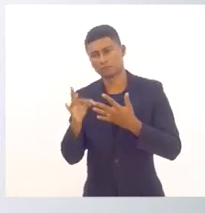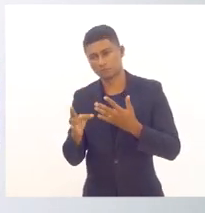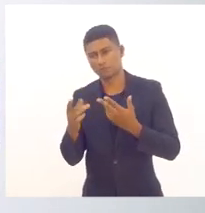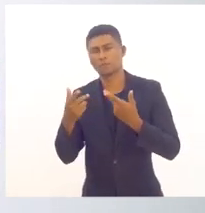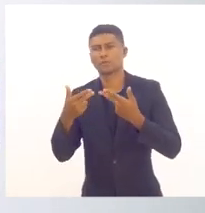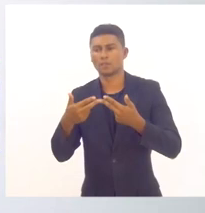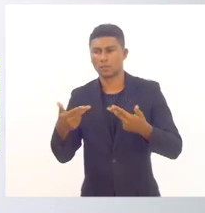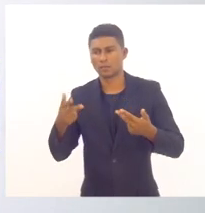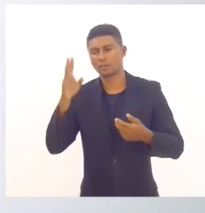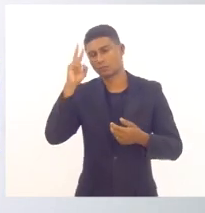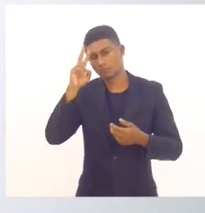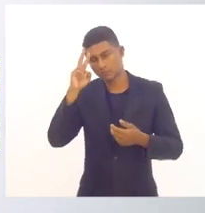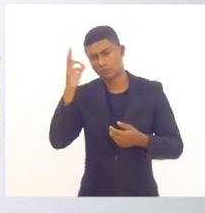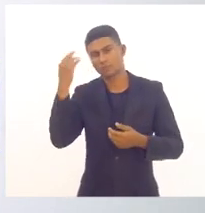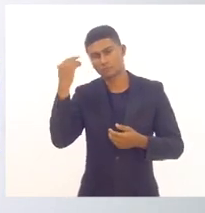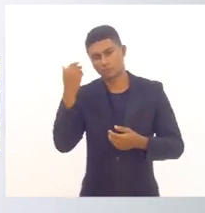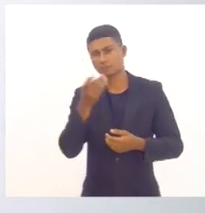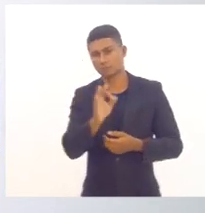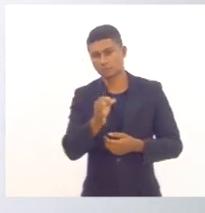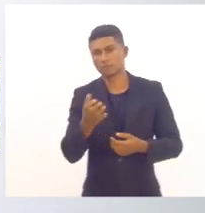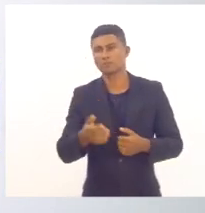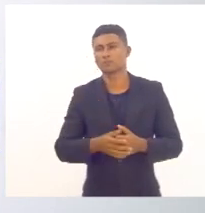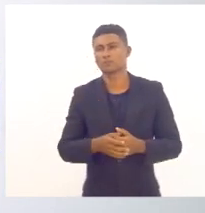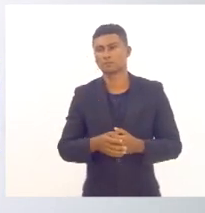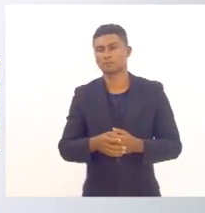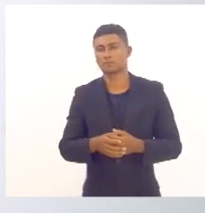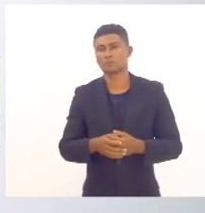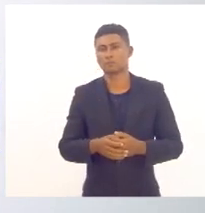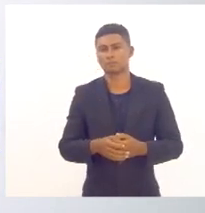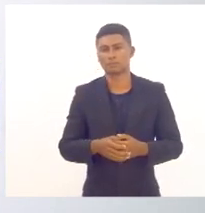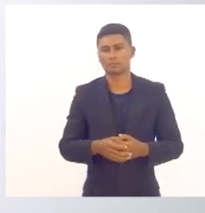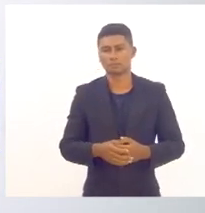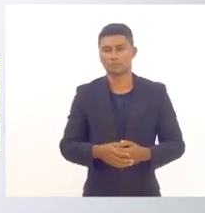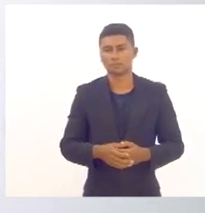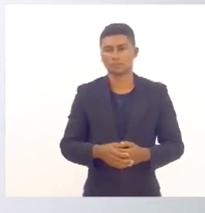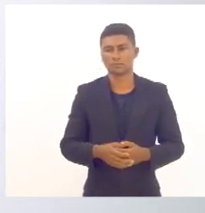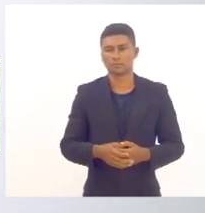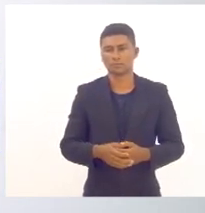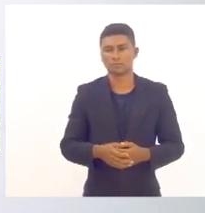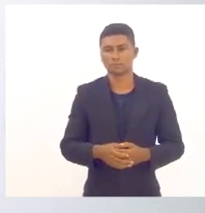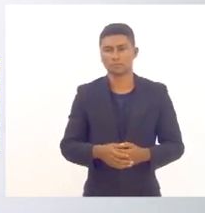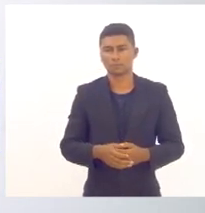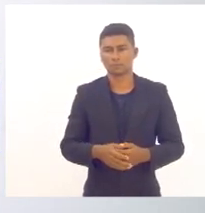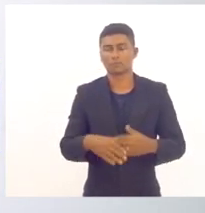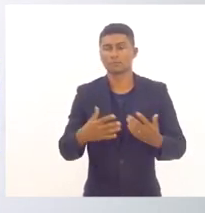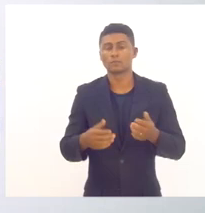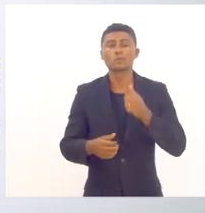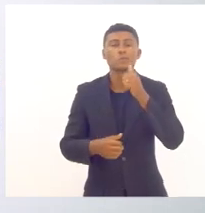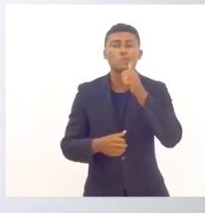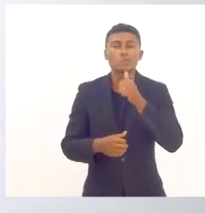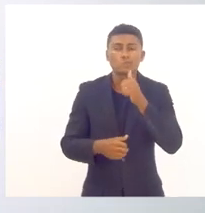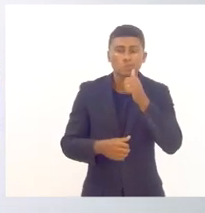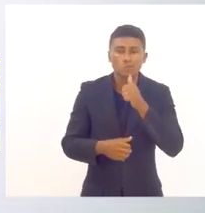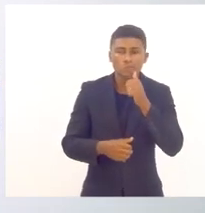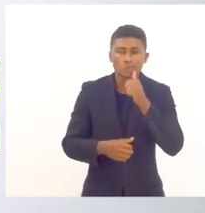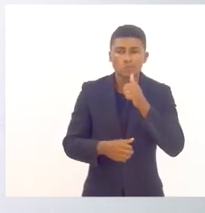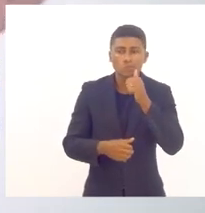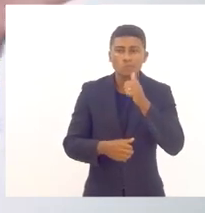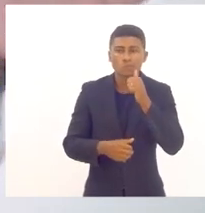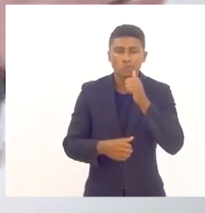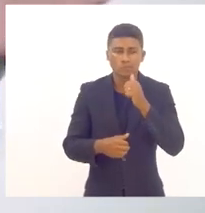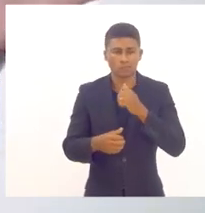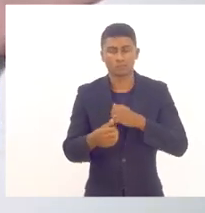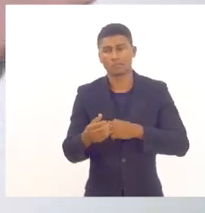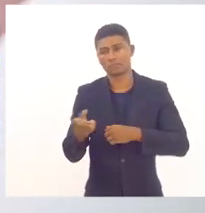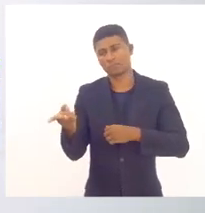diferentes, históricos, etc. Talvez tenha sido quem mais falou. Esse aspecto em relação à mulher foi contestado